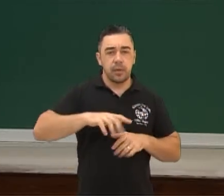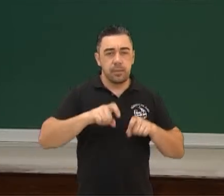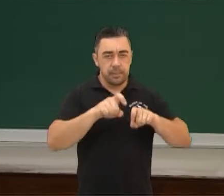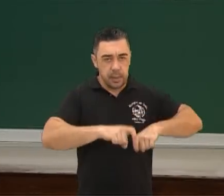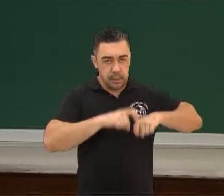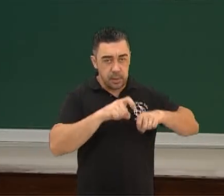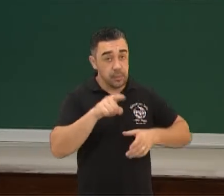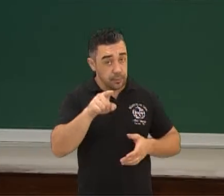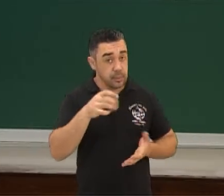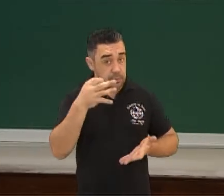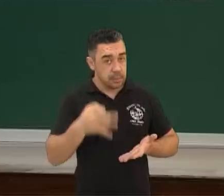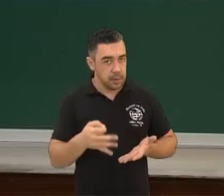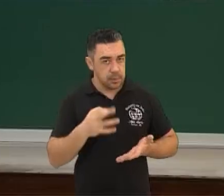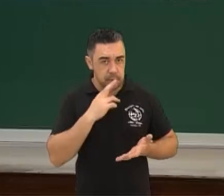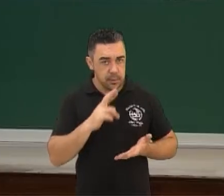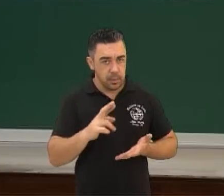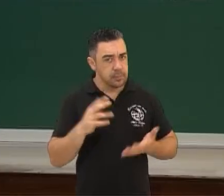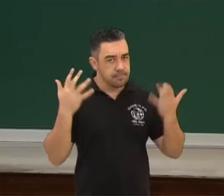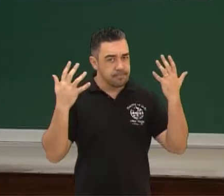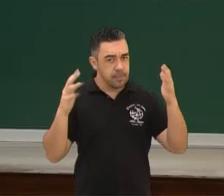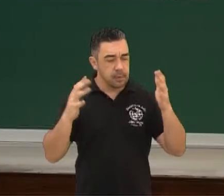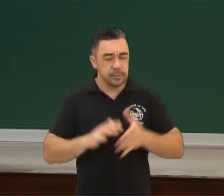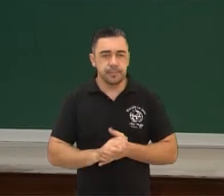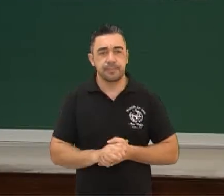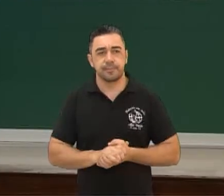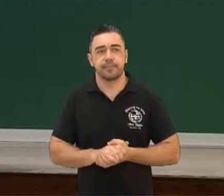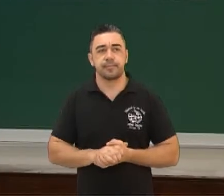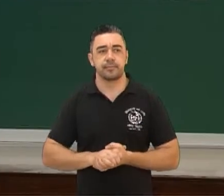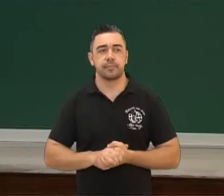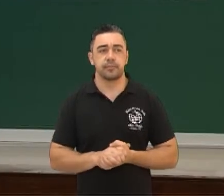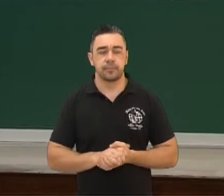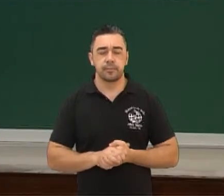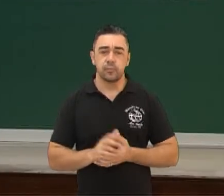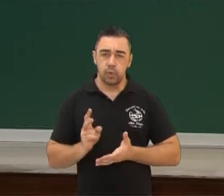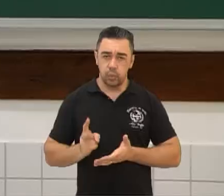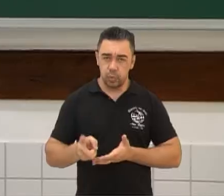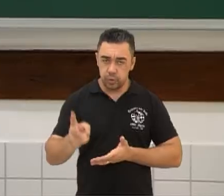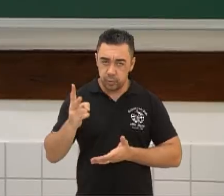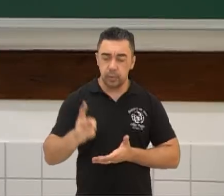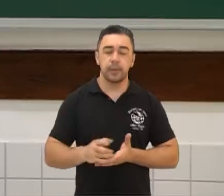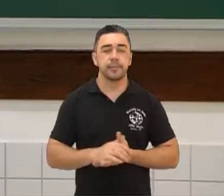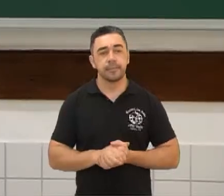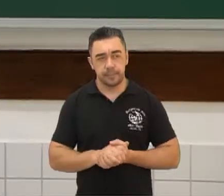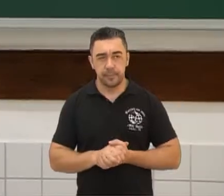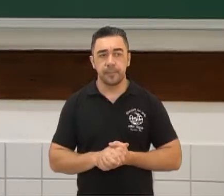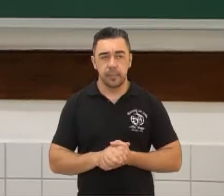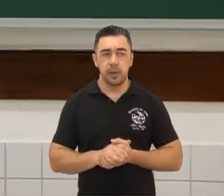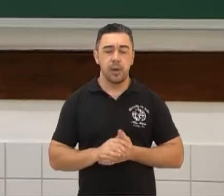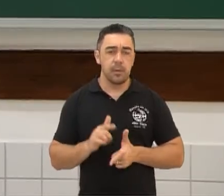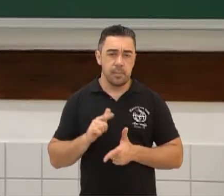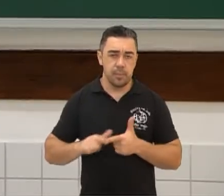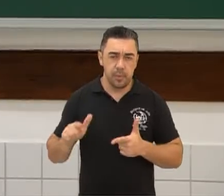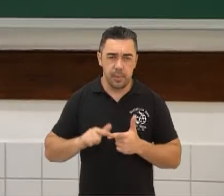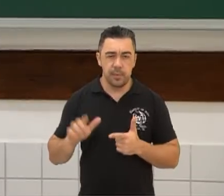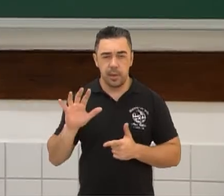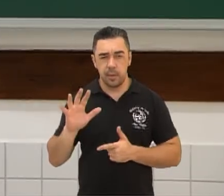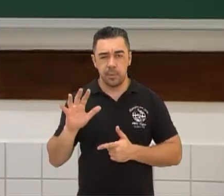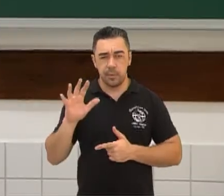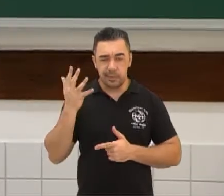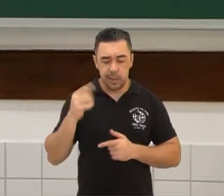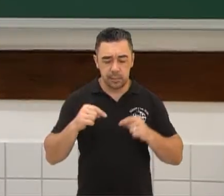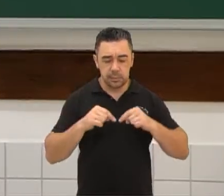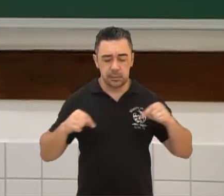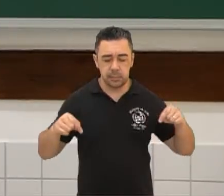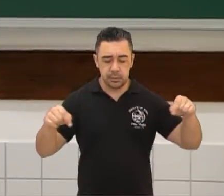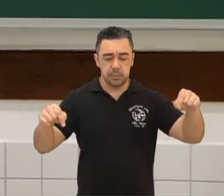Para você que acertou a atividade, está de parabéns. Dando continuidade ali aos impactos ambientais no campo,